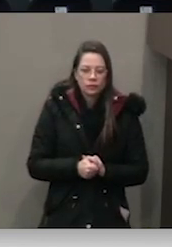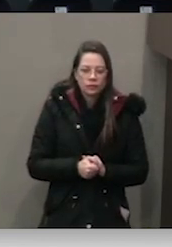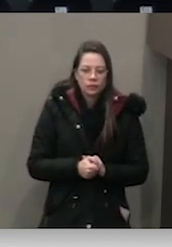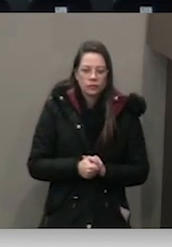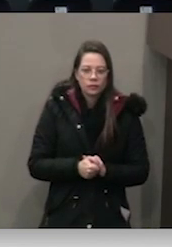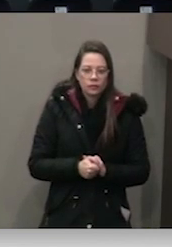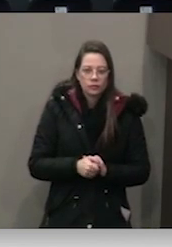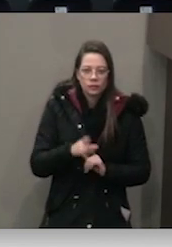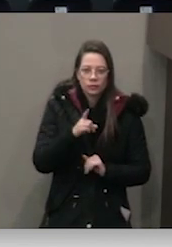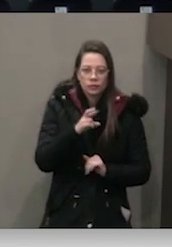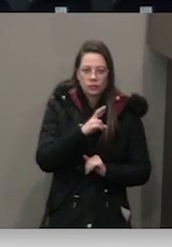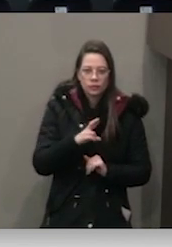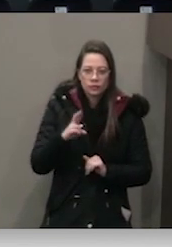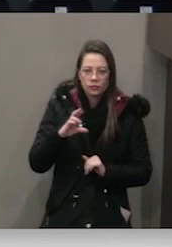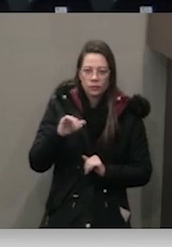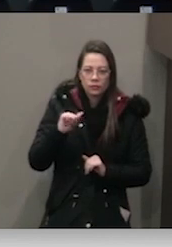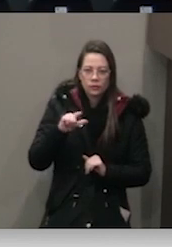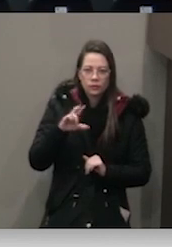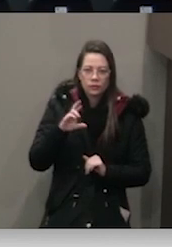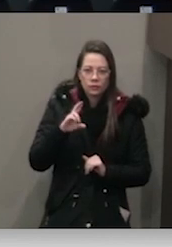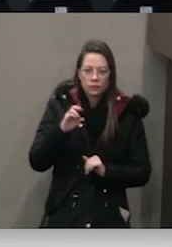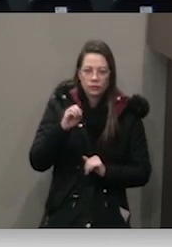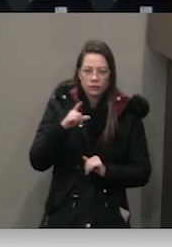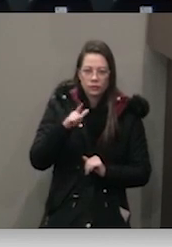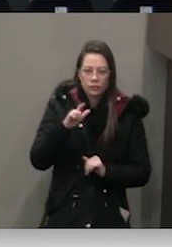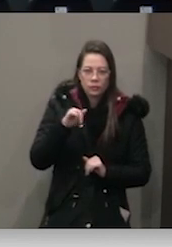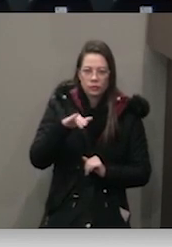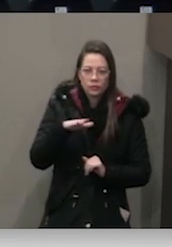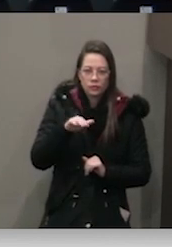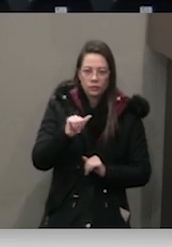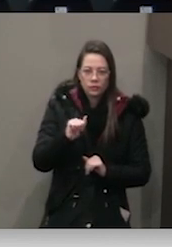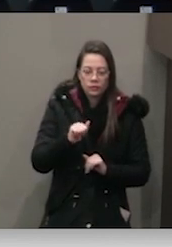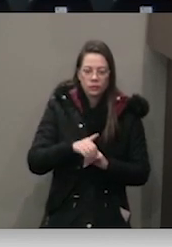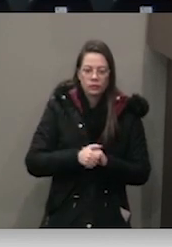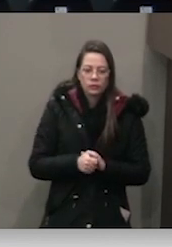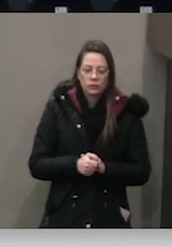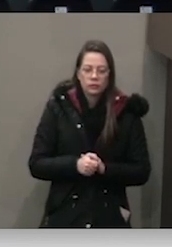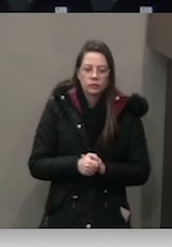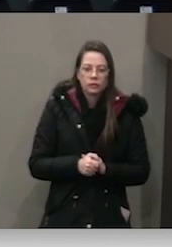Obrigada, doutora Caroline. Obrigada, doutora Caroline.